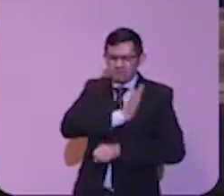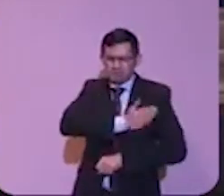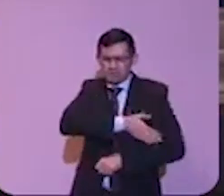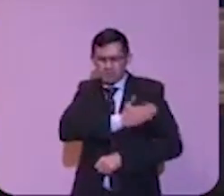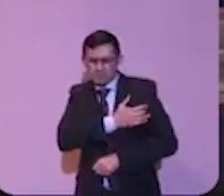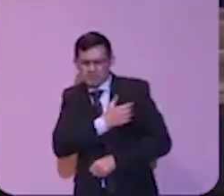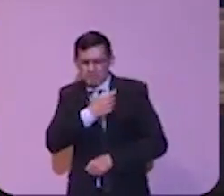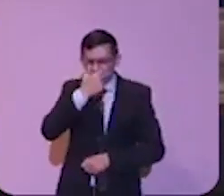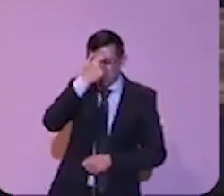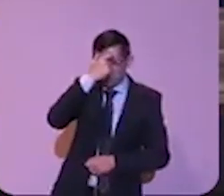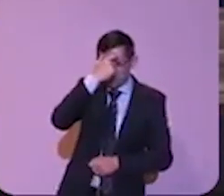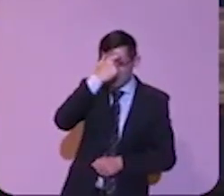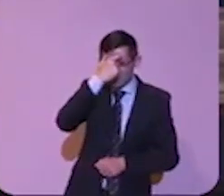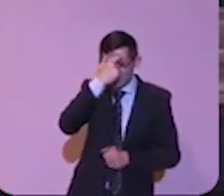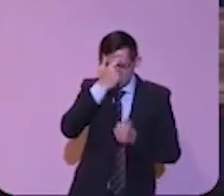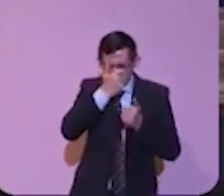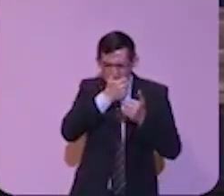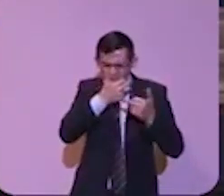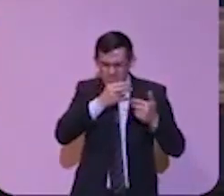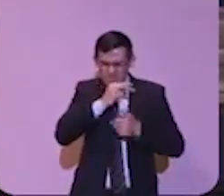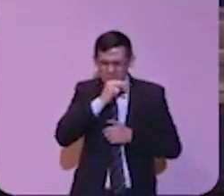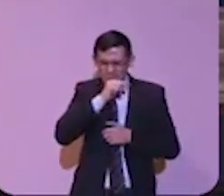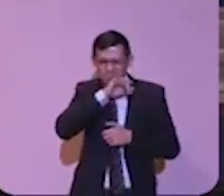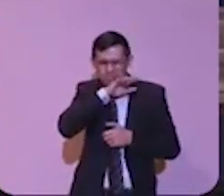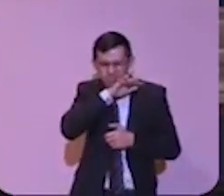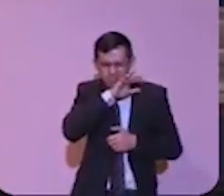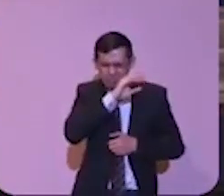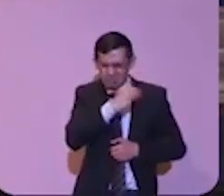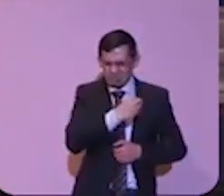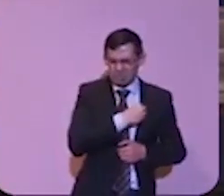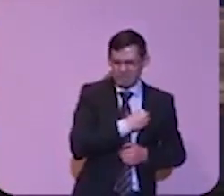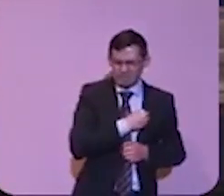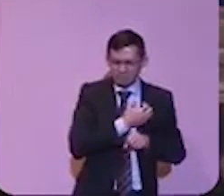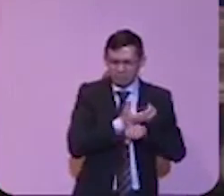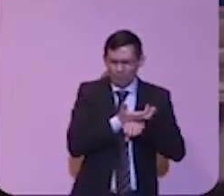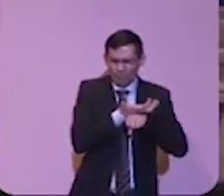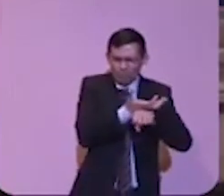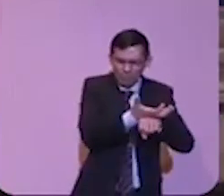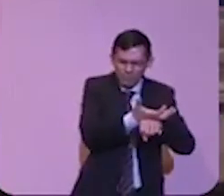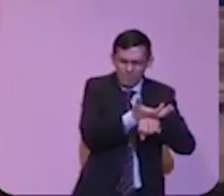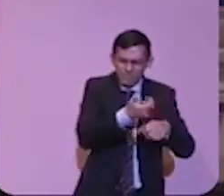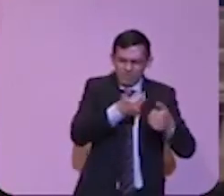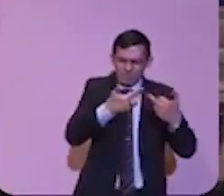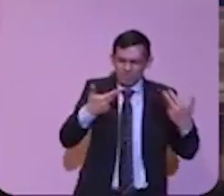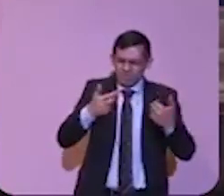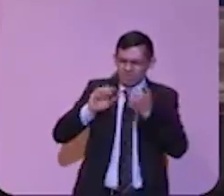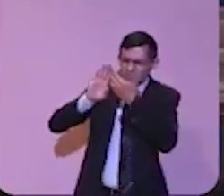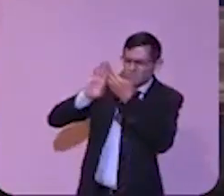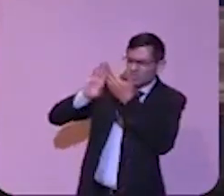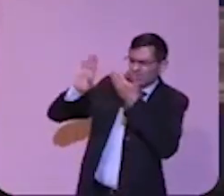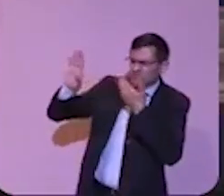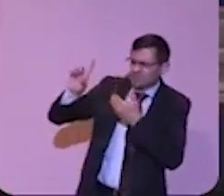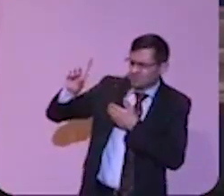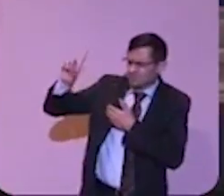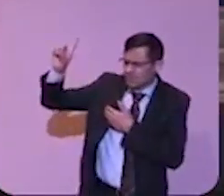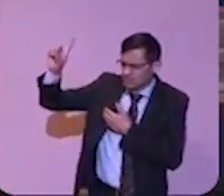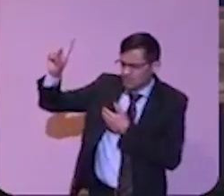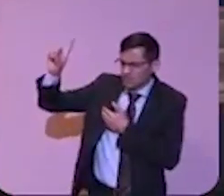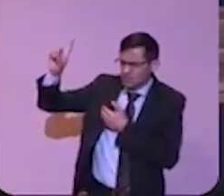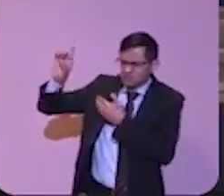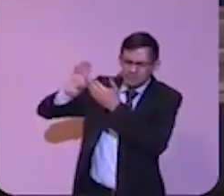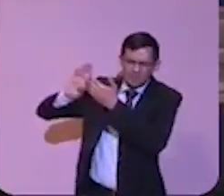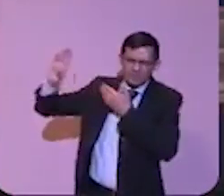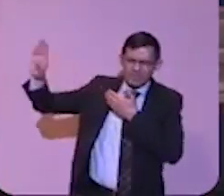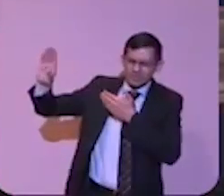a nossa mente de pecados e coisas vãs, coisas que nos afastam da comunhão com o